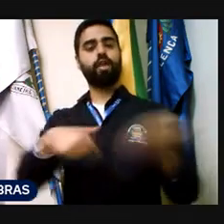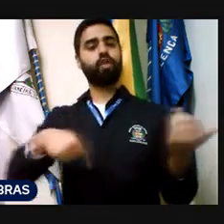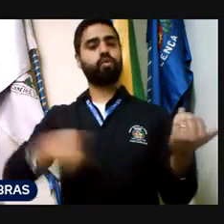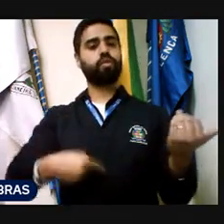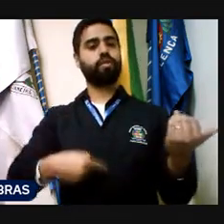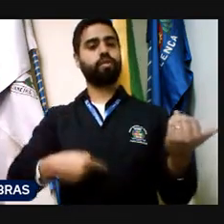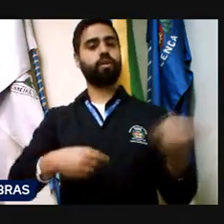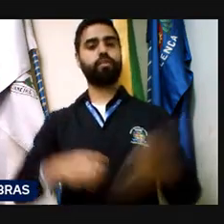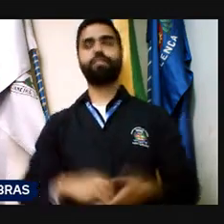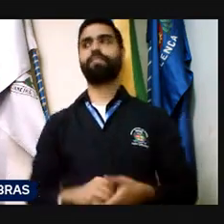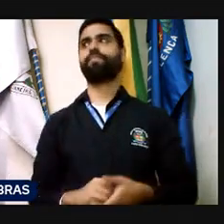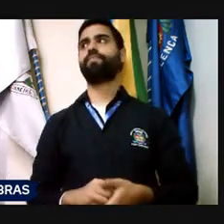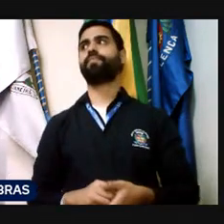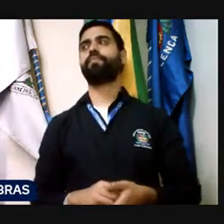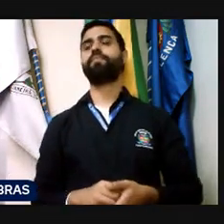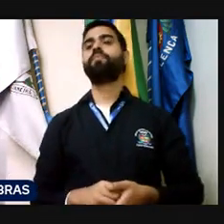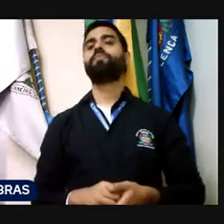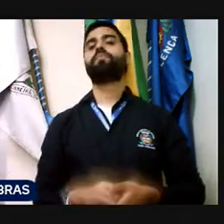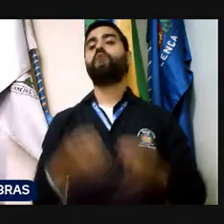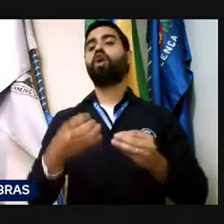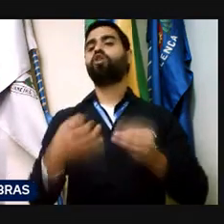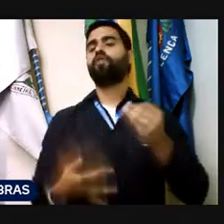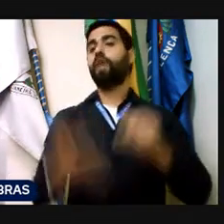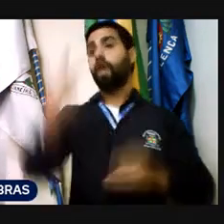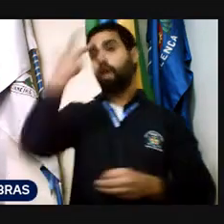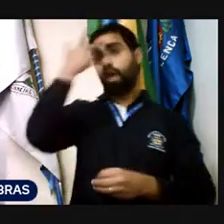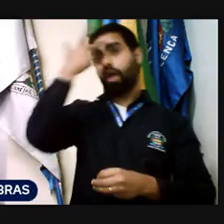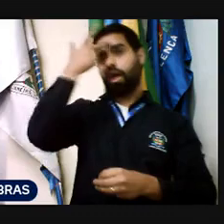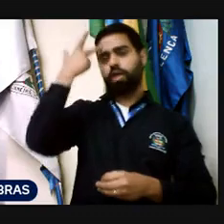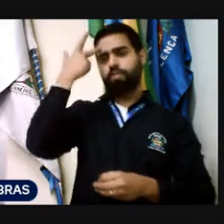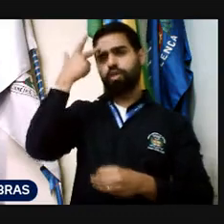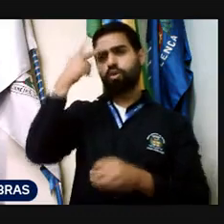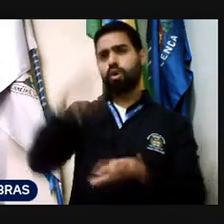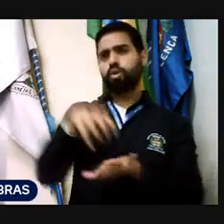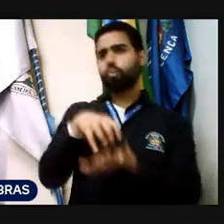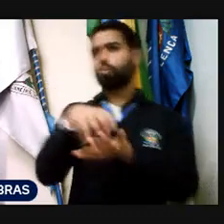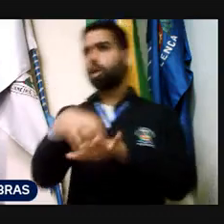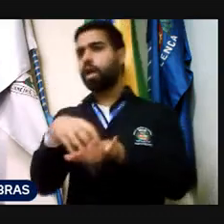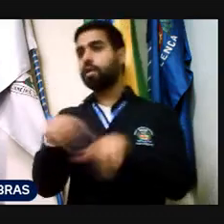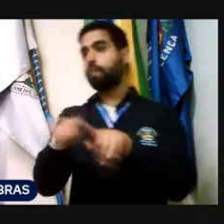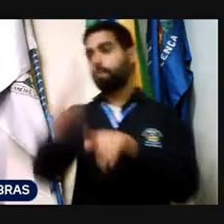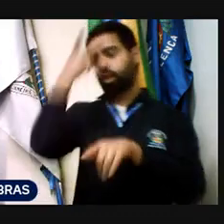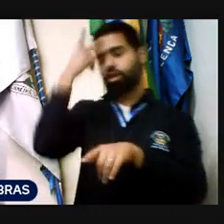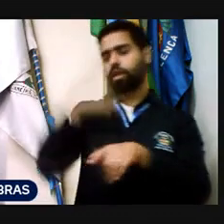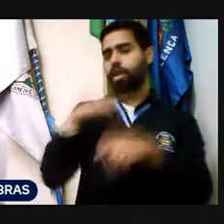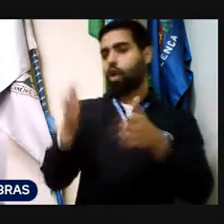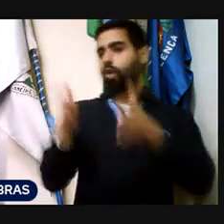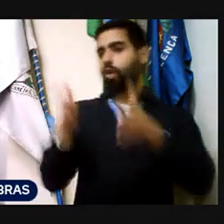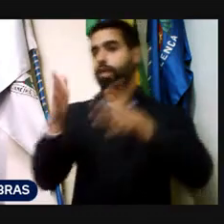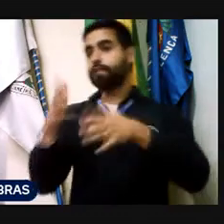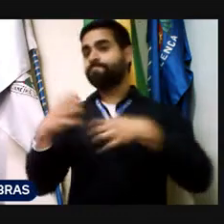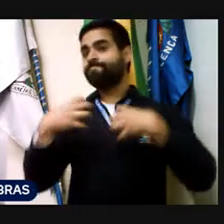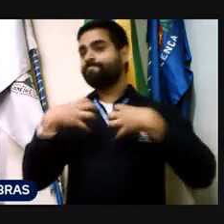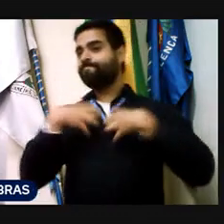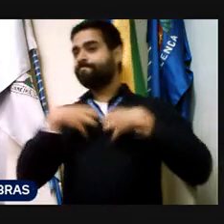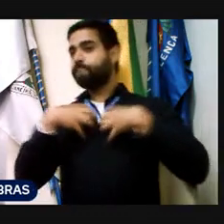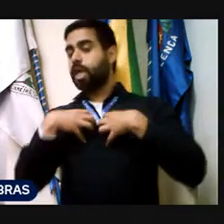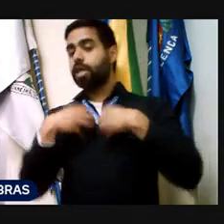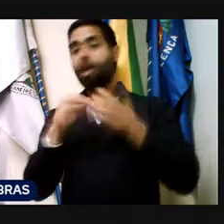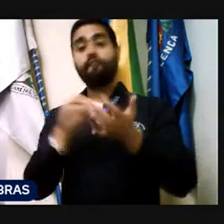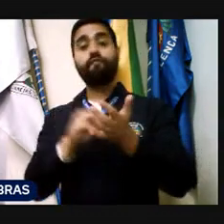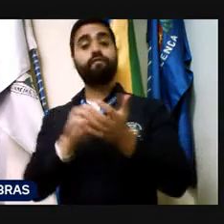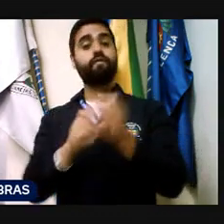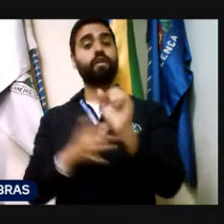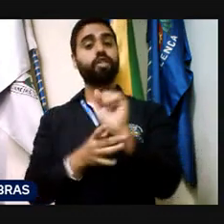Conservatório. Justificativa. Moradores, turistas, hoteleiros e comerciantes em geral sentem-se inseguros e desprotegidos